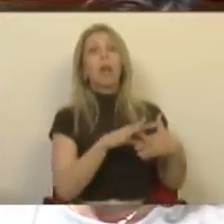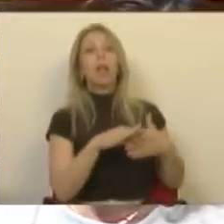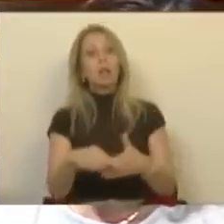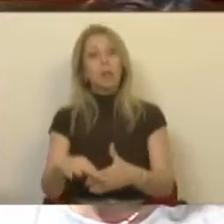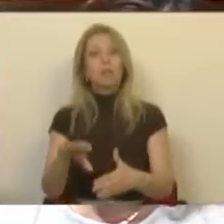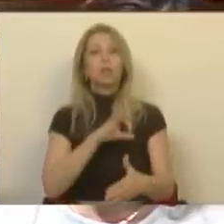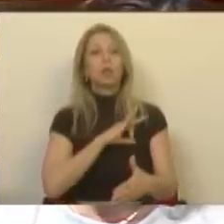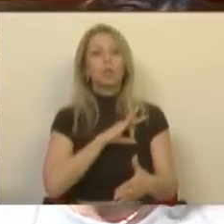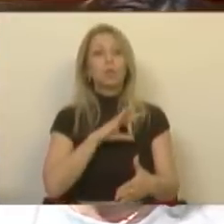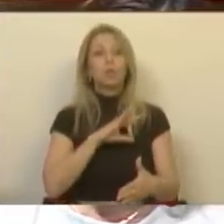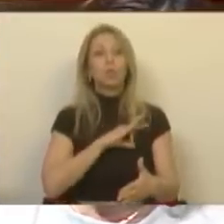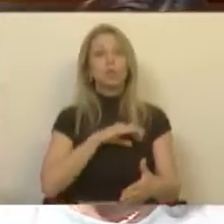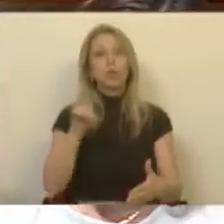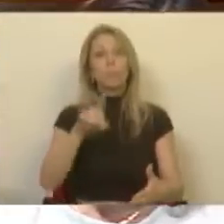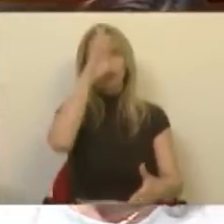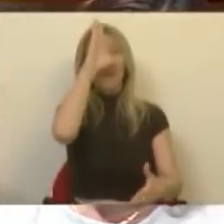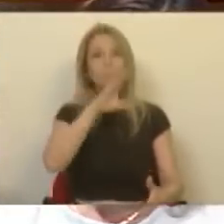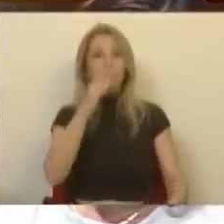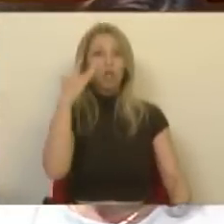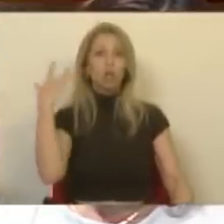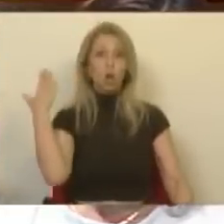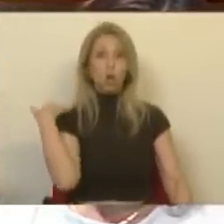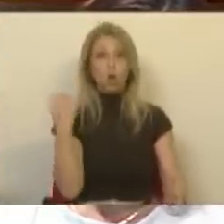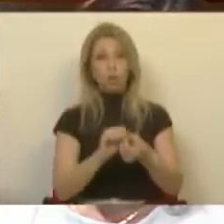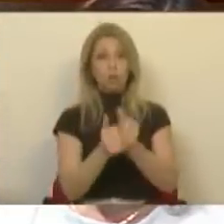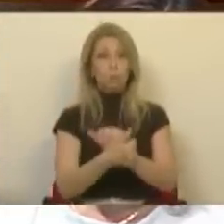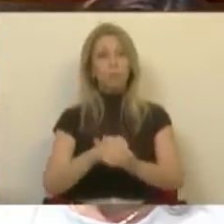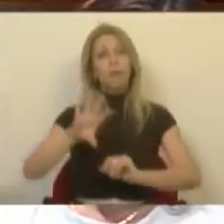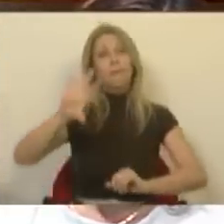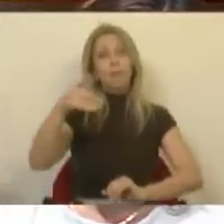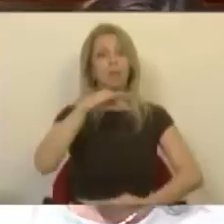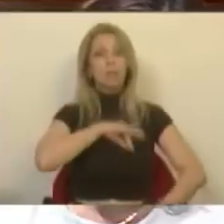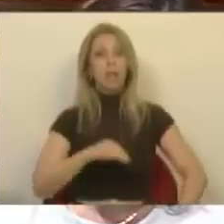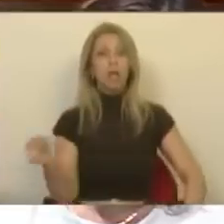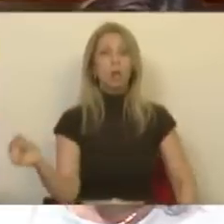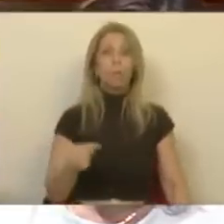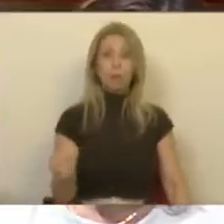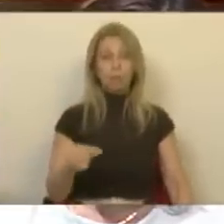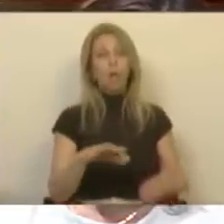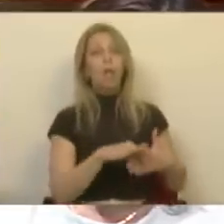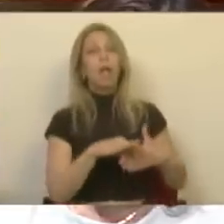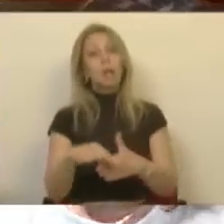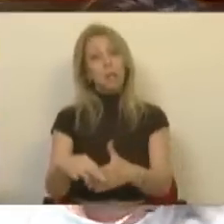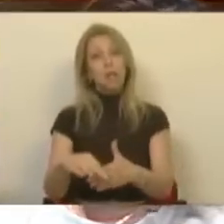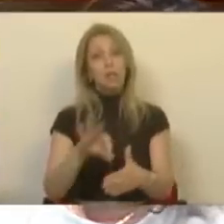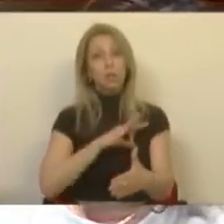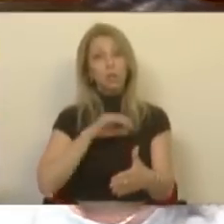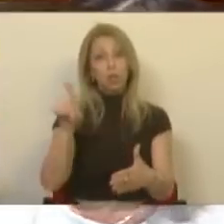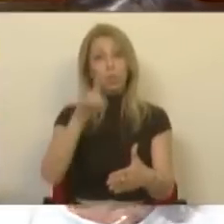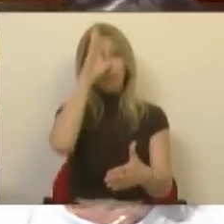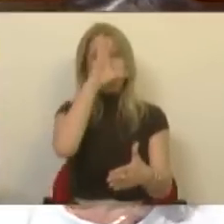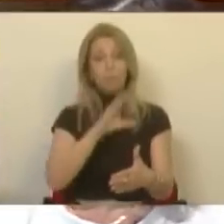se transformou no país dos salários mínimos e sobre a liderança do Senhor primeiro ministro Portugal transformou-se no partido no país